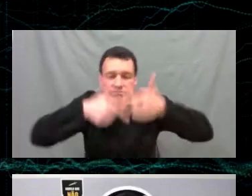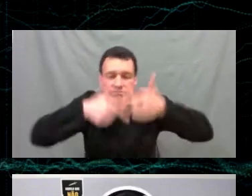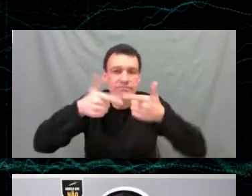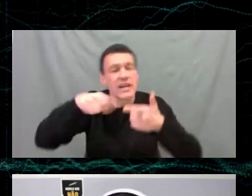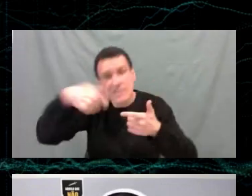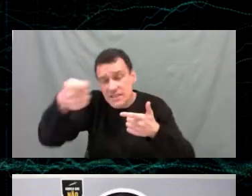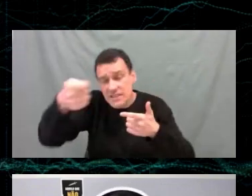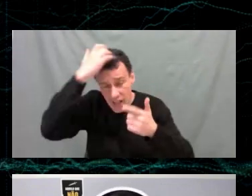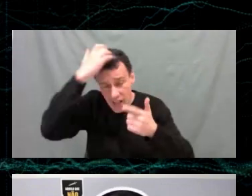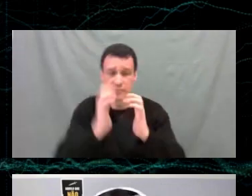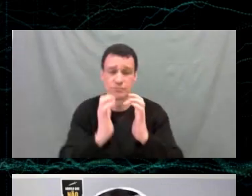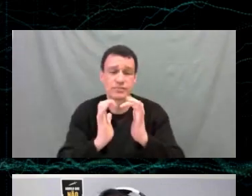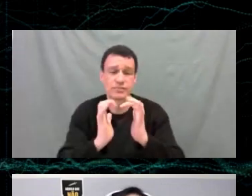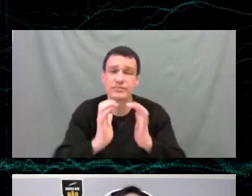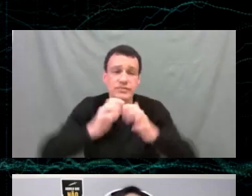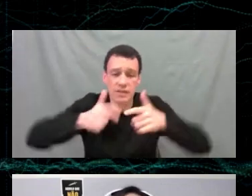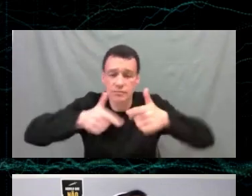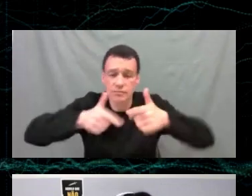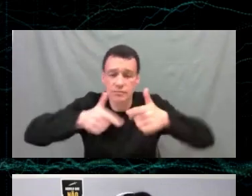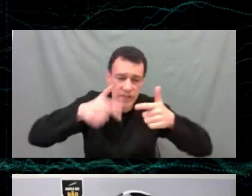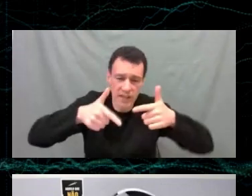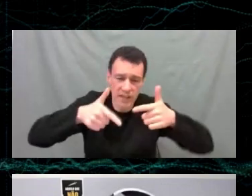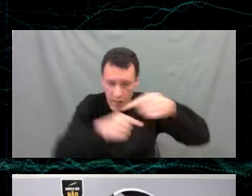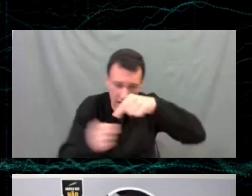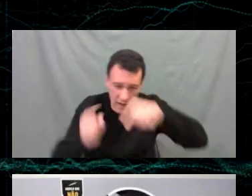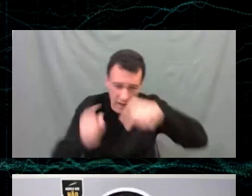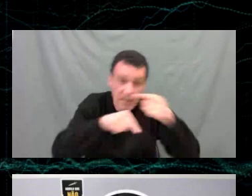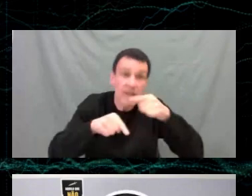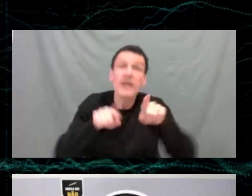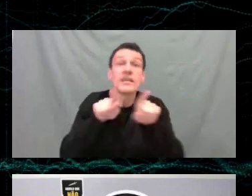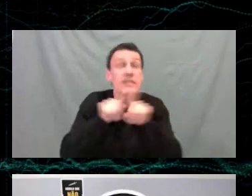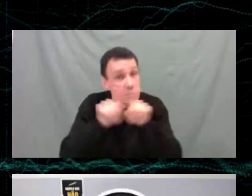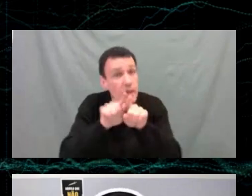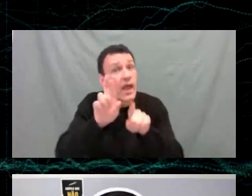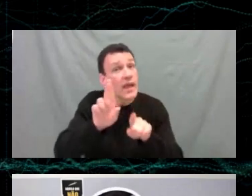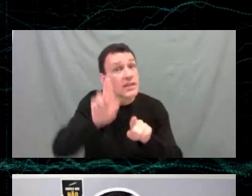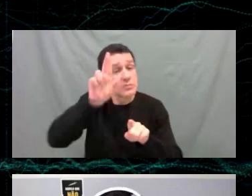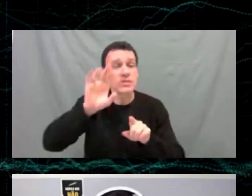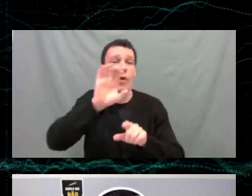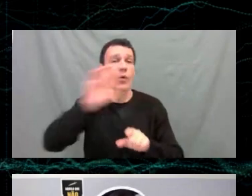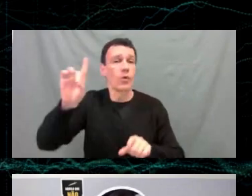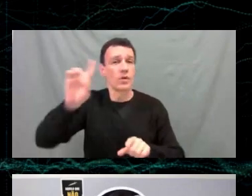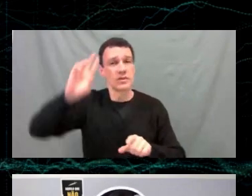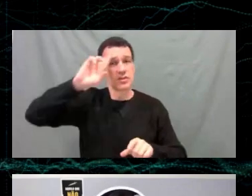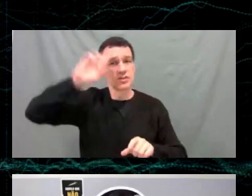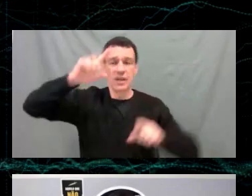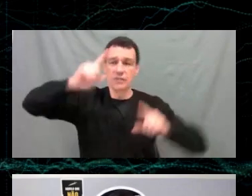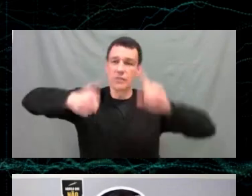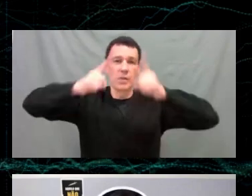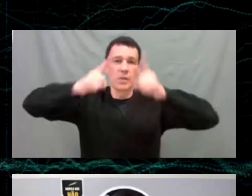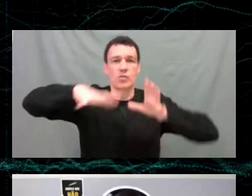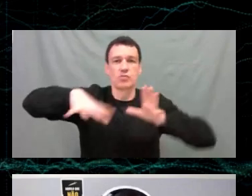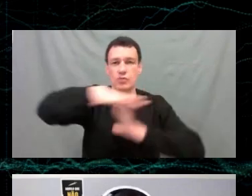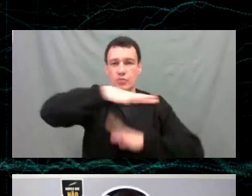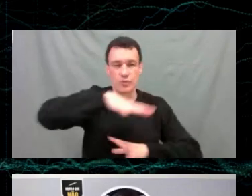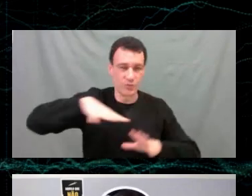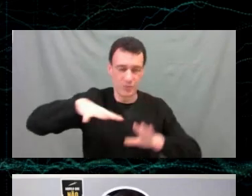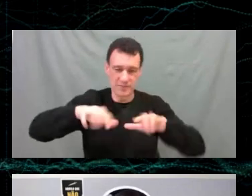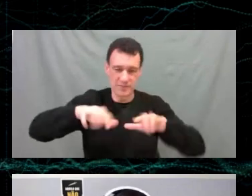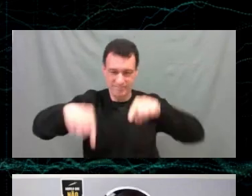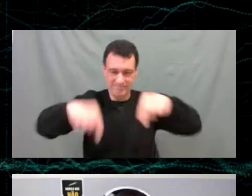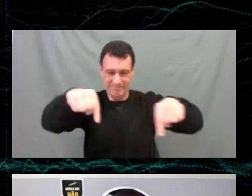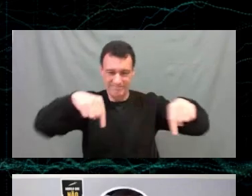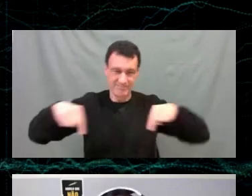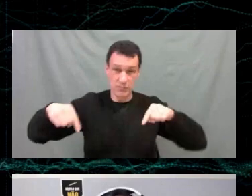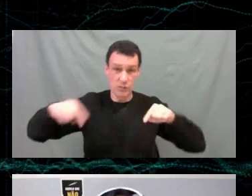responsável por manter aquele ambiente e coordenar os outros componentes. Basicamente é isso. Tá, assim, bem diretamente. Então, por exemplo,